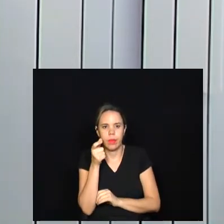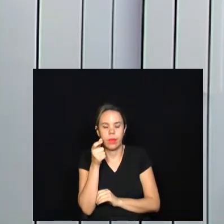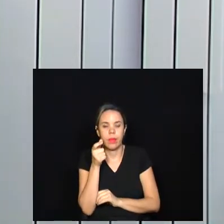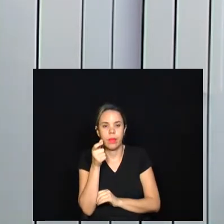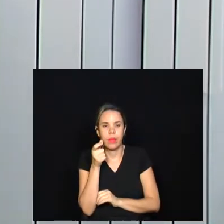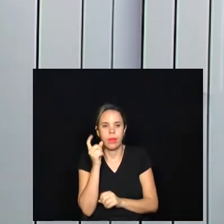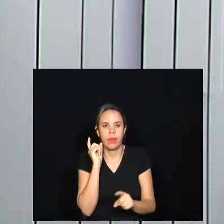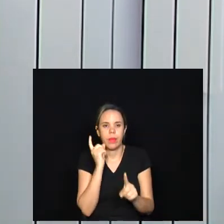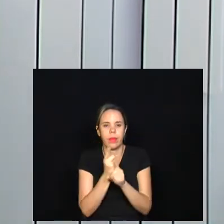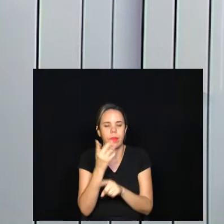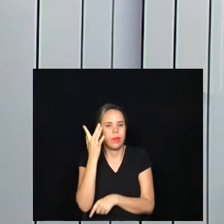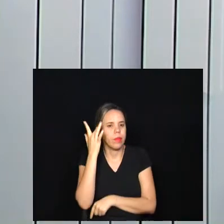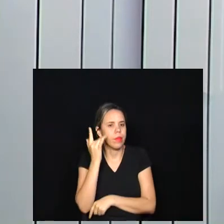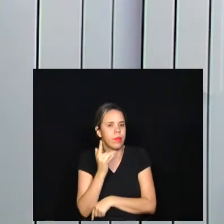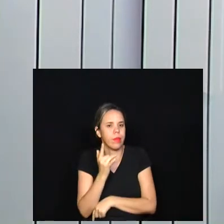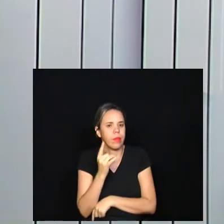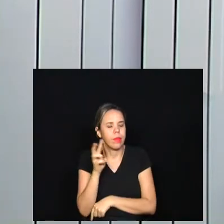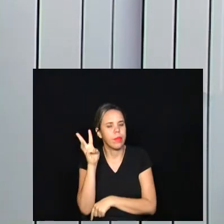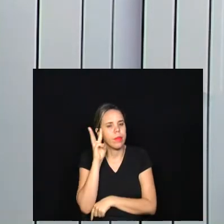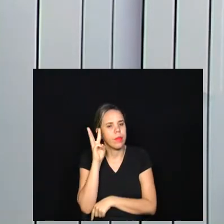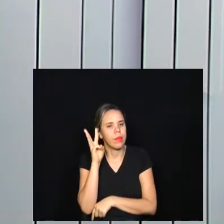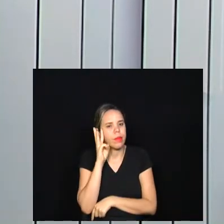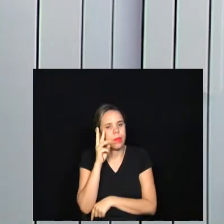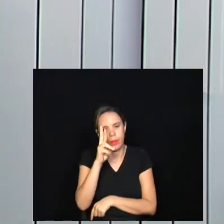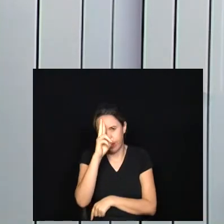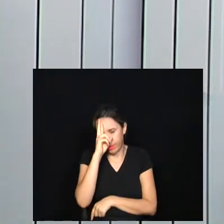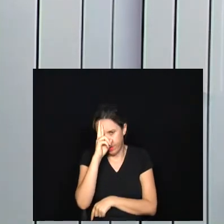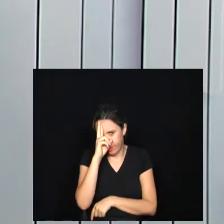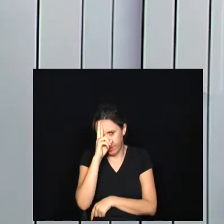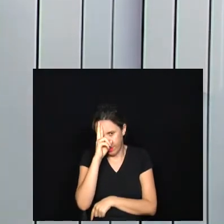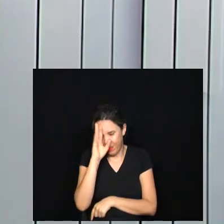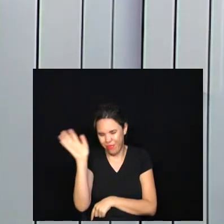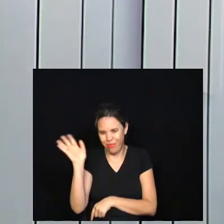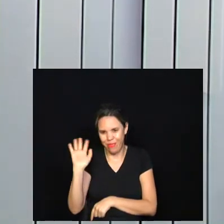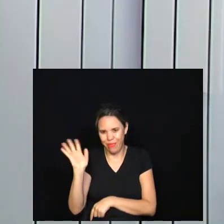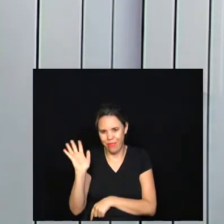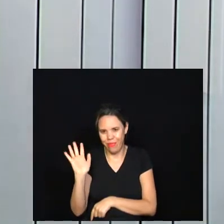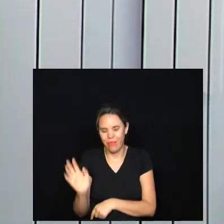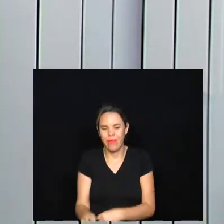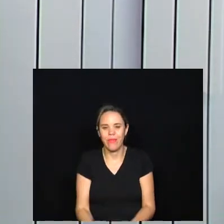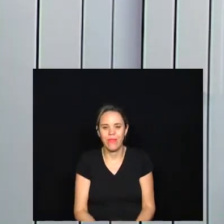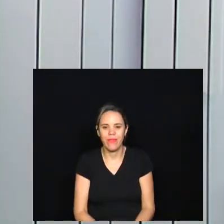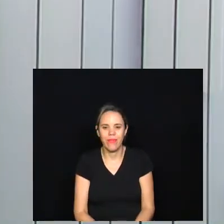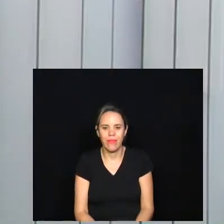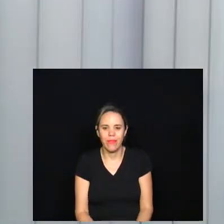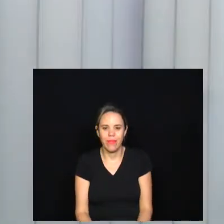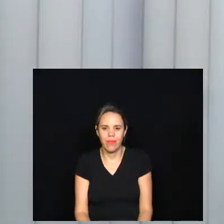nos vemos amanhã, na terça-feira, ao meio-dia. Até lá. Tchau, tchau.